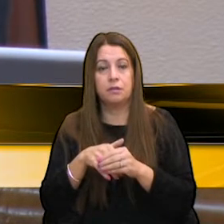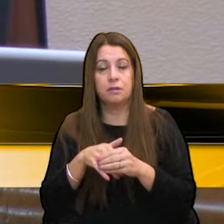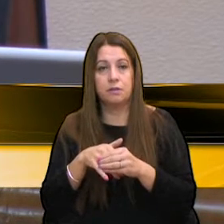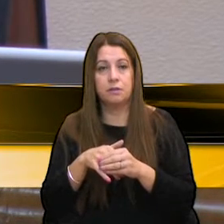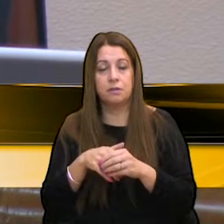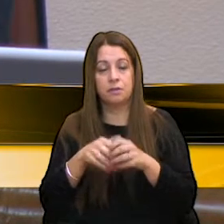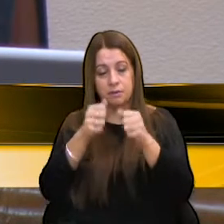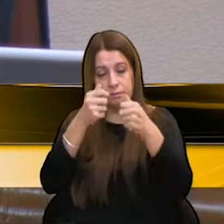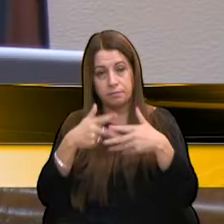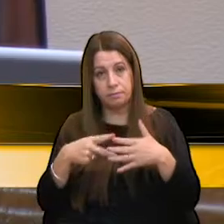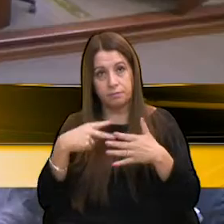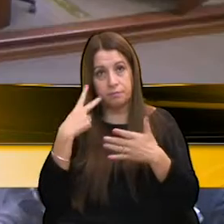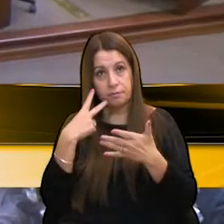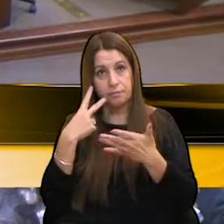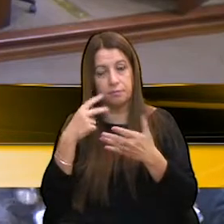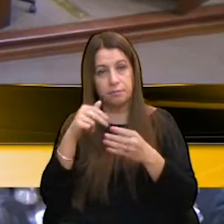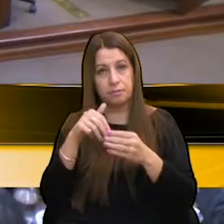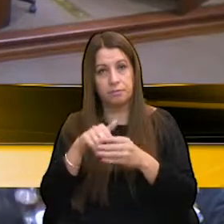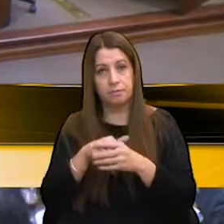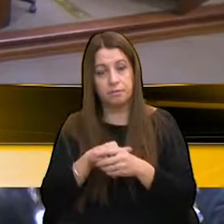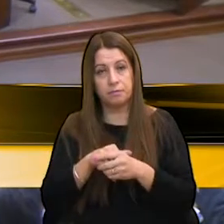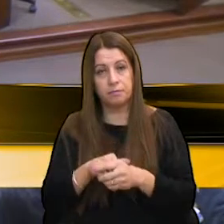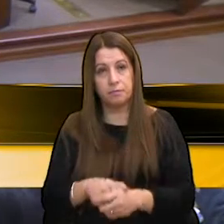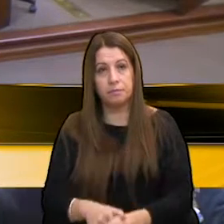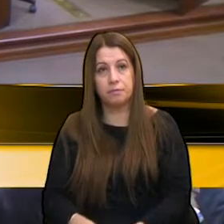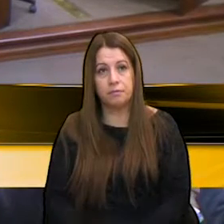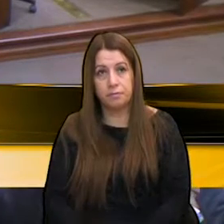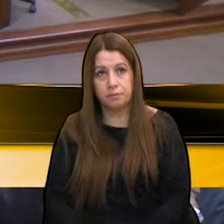Declara o voto. Declara o voto, vereadora Gladys Fris.